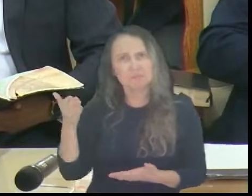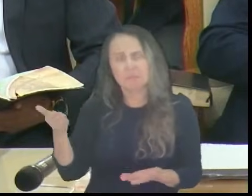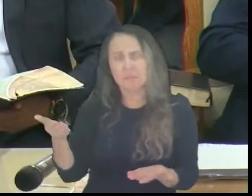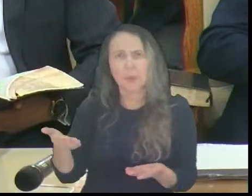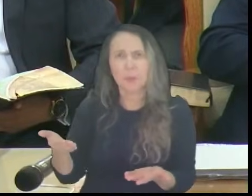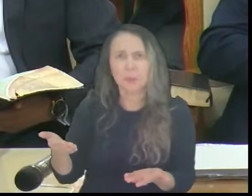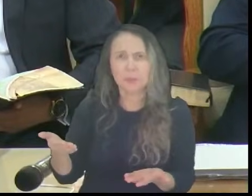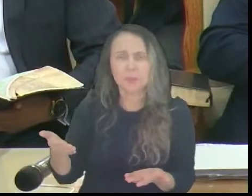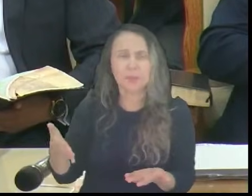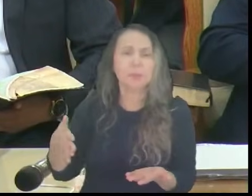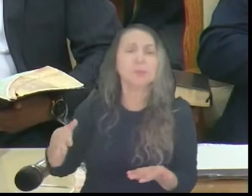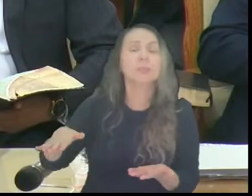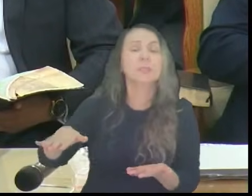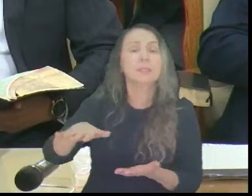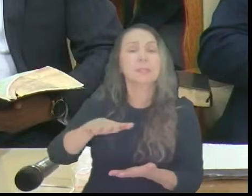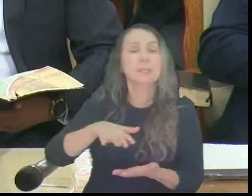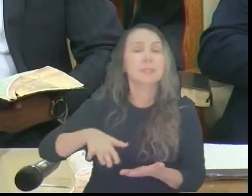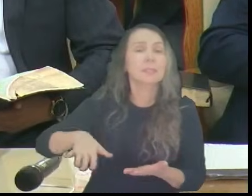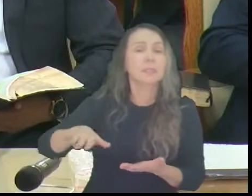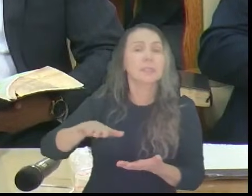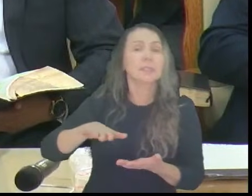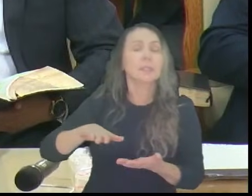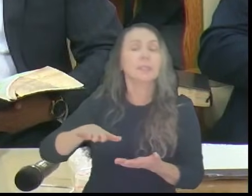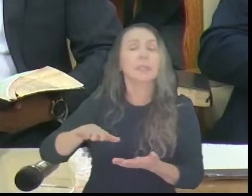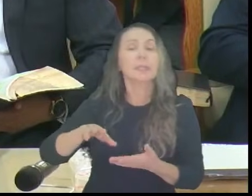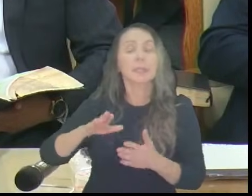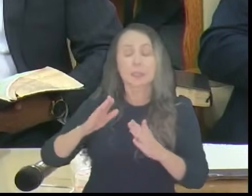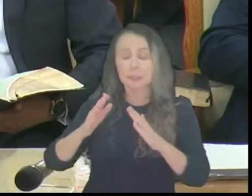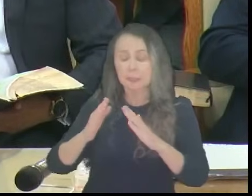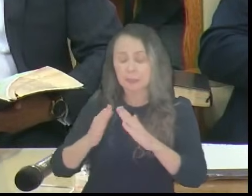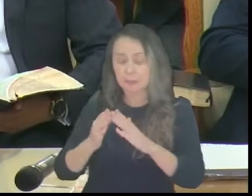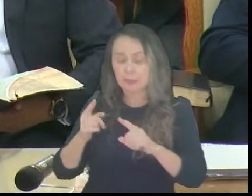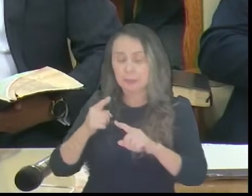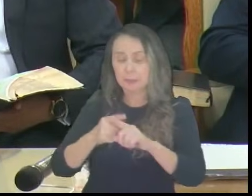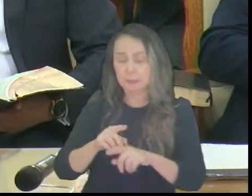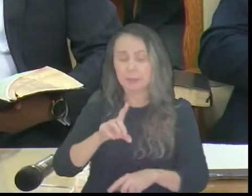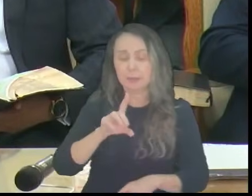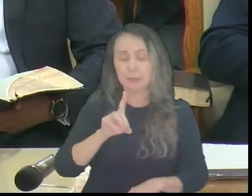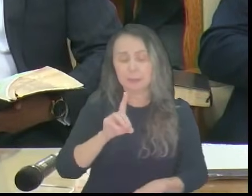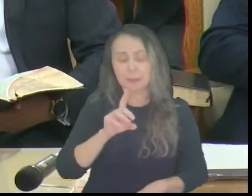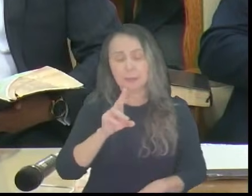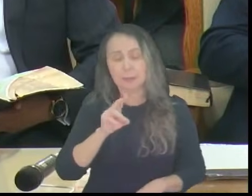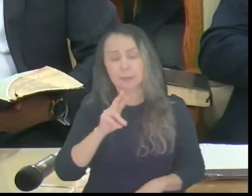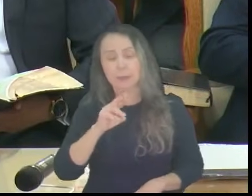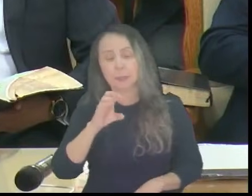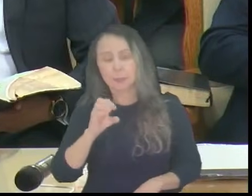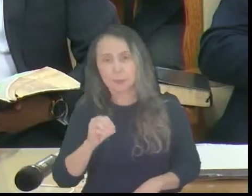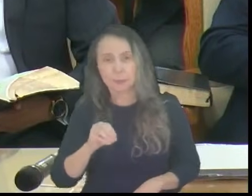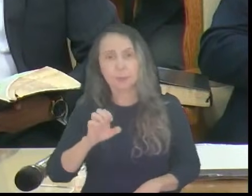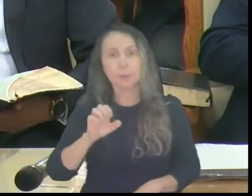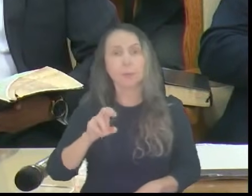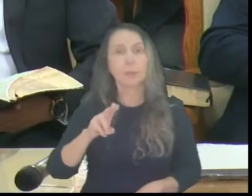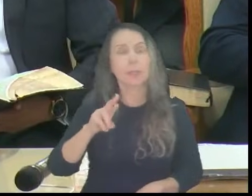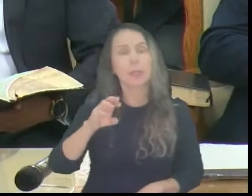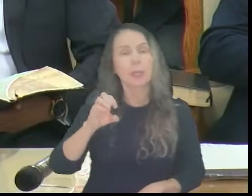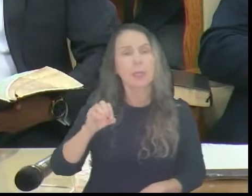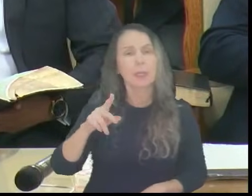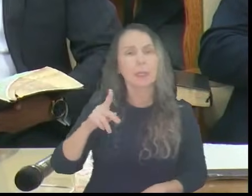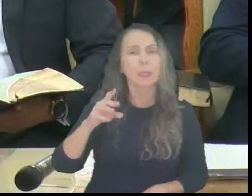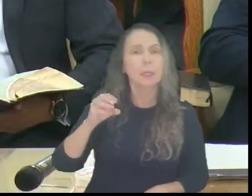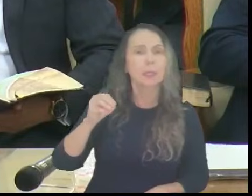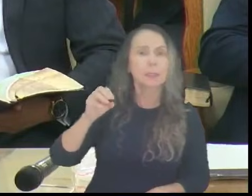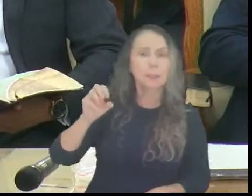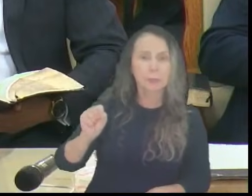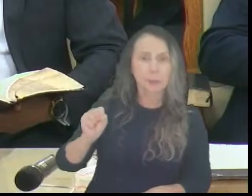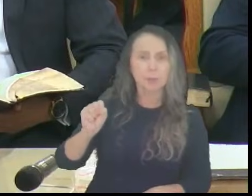guerra na Síria, era a igreja de Dura Europos, do terceiro século. 200 e pouco, foi encontrada